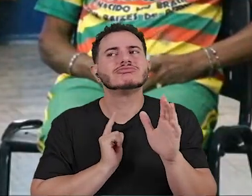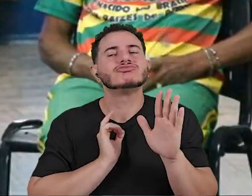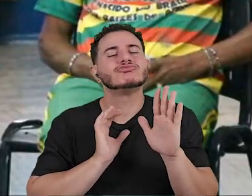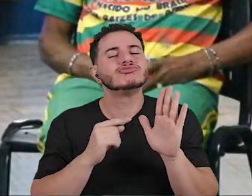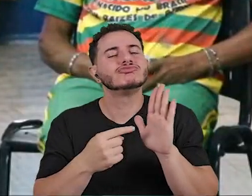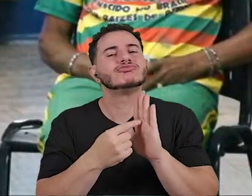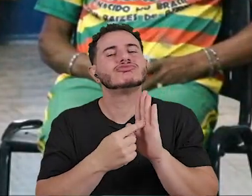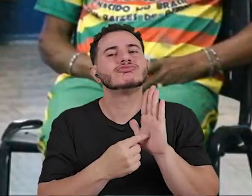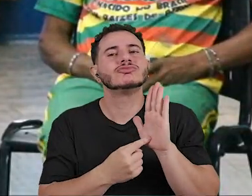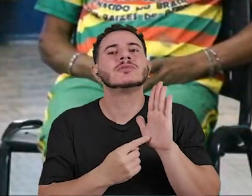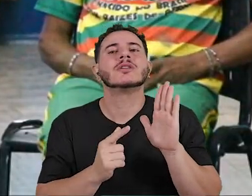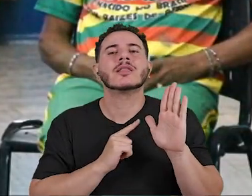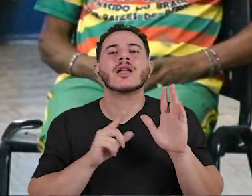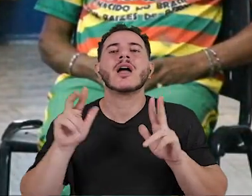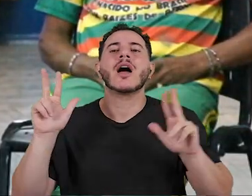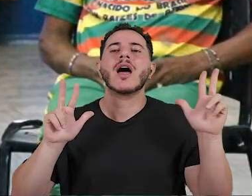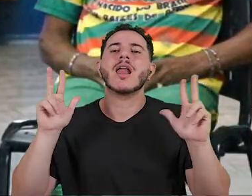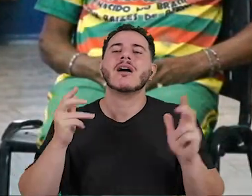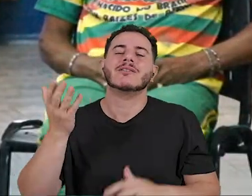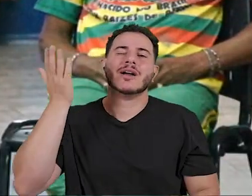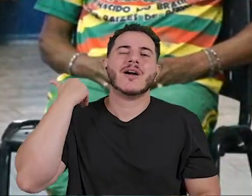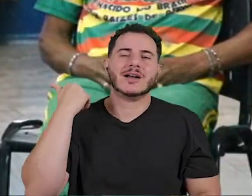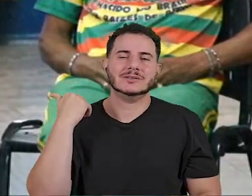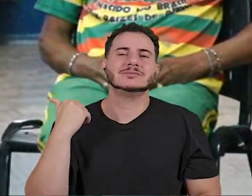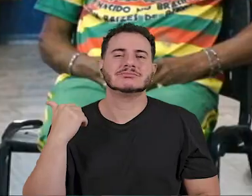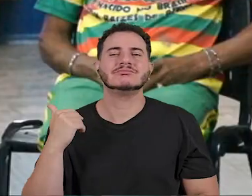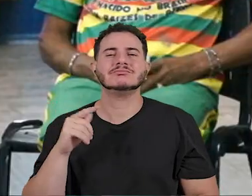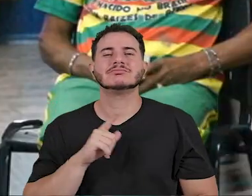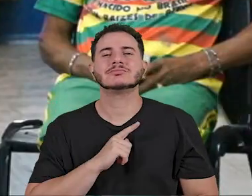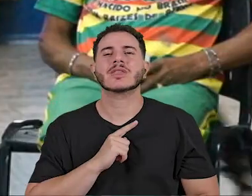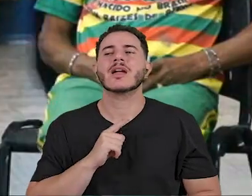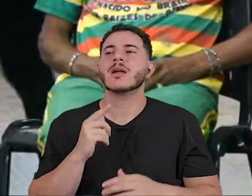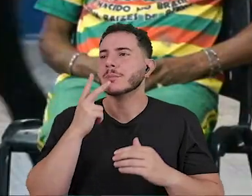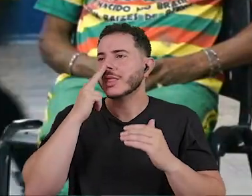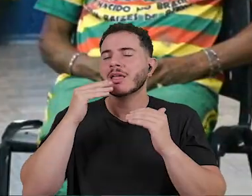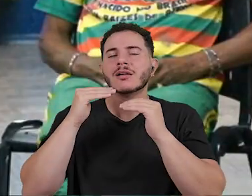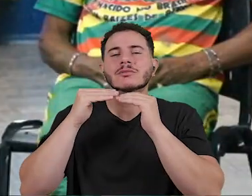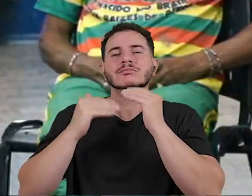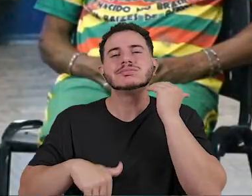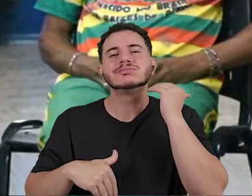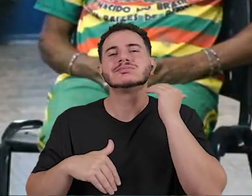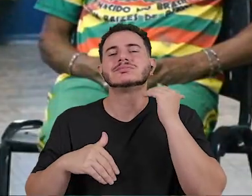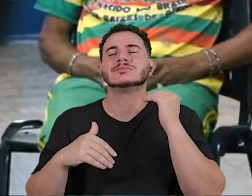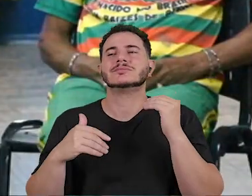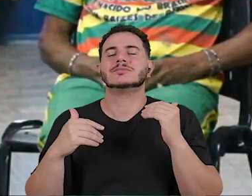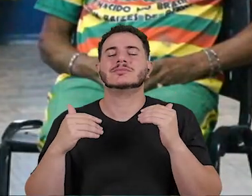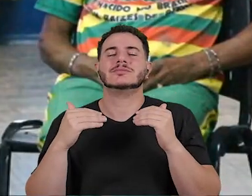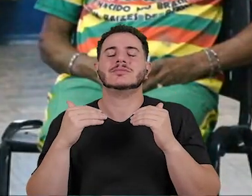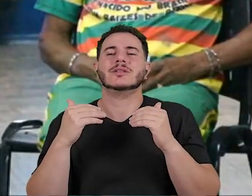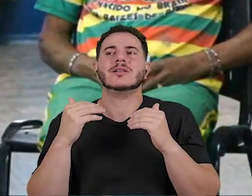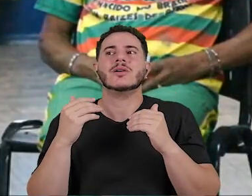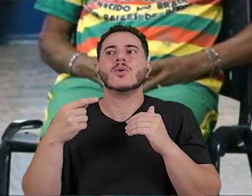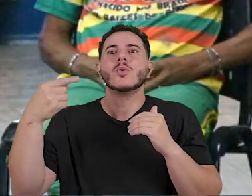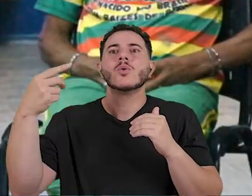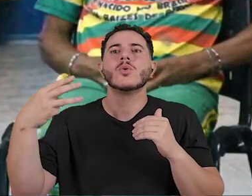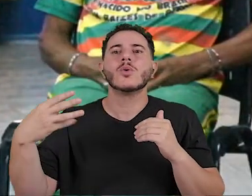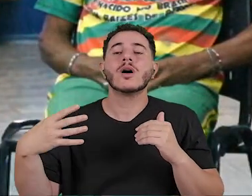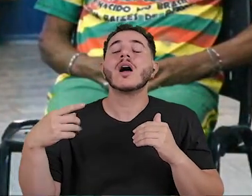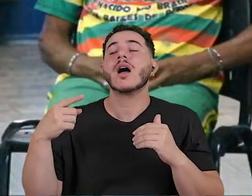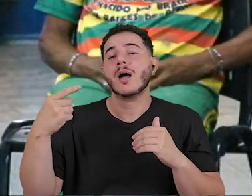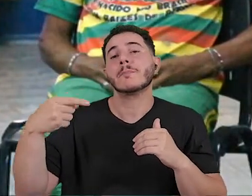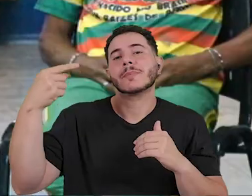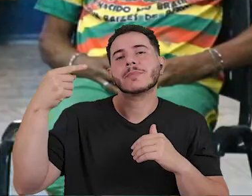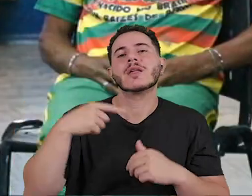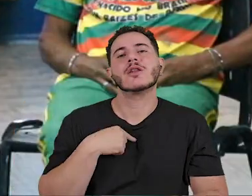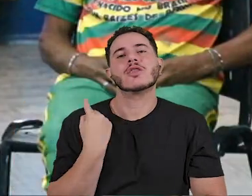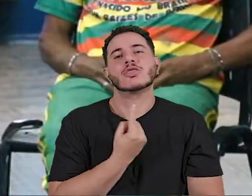ao desempate em que o Raízes ele sagrou-se campeão do Grupo 1 e nós fomos lá para o Grupo Especial. Era só para